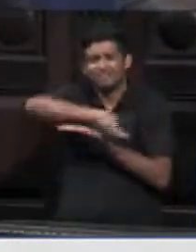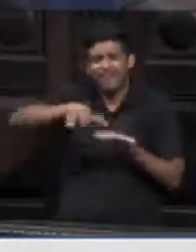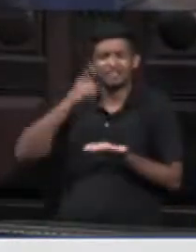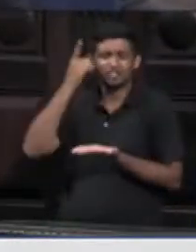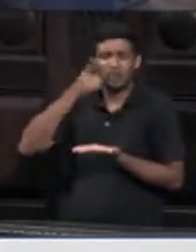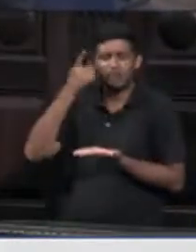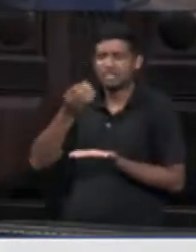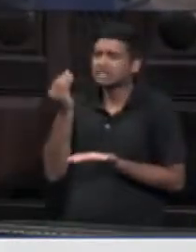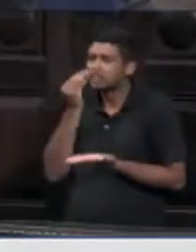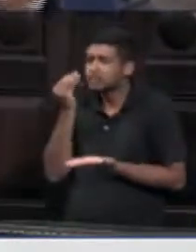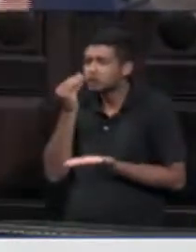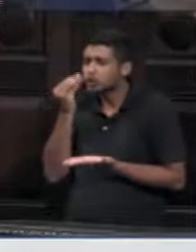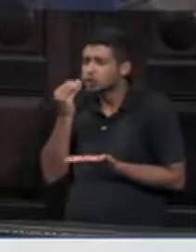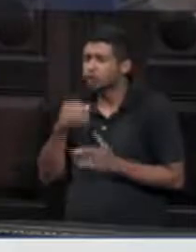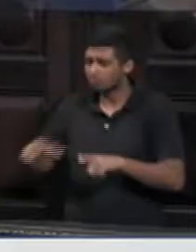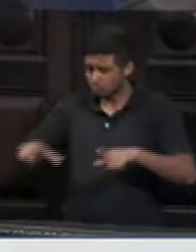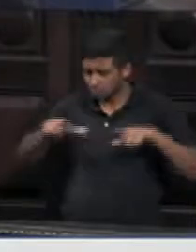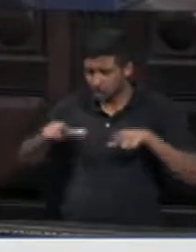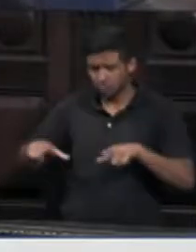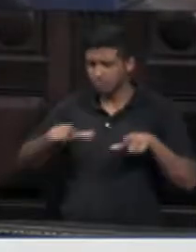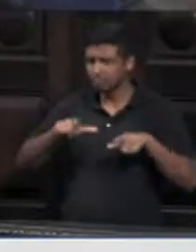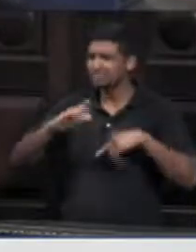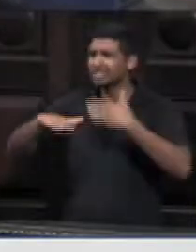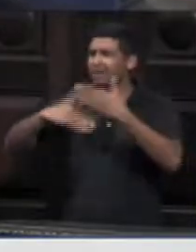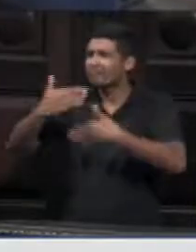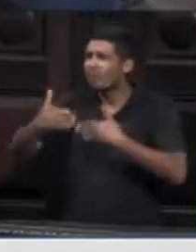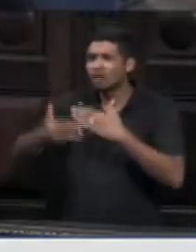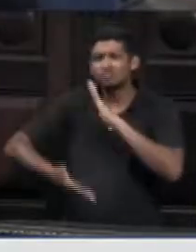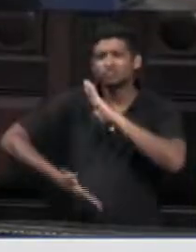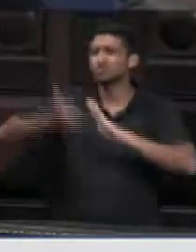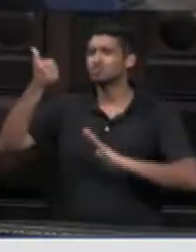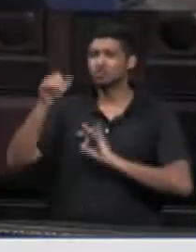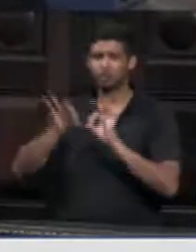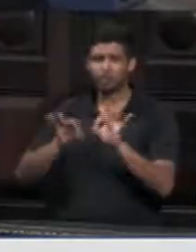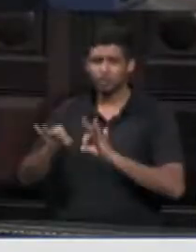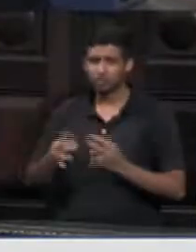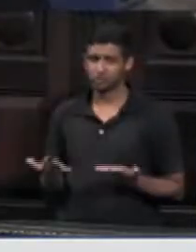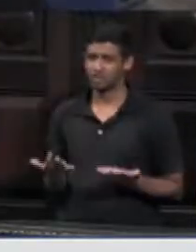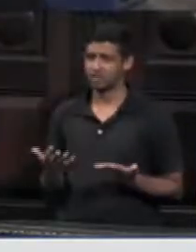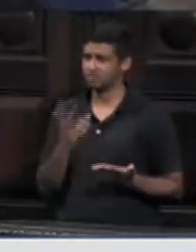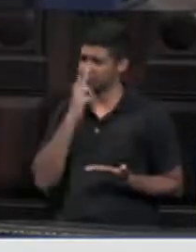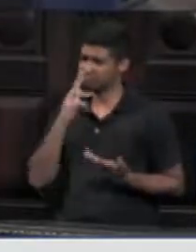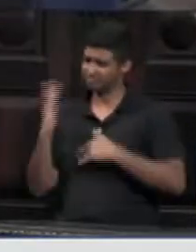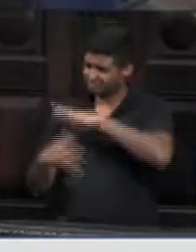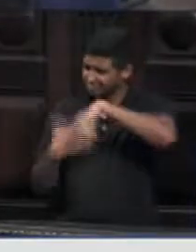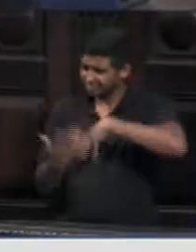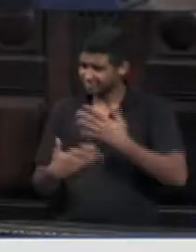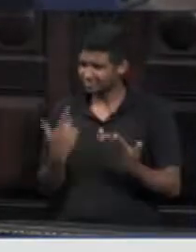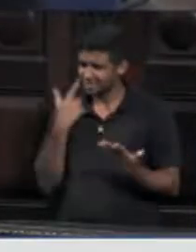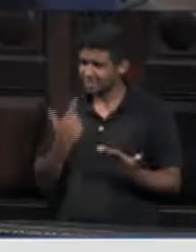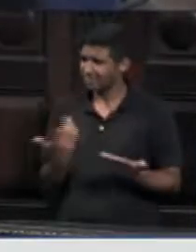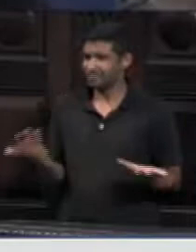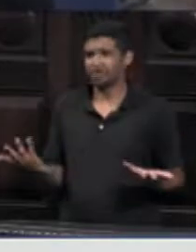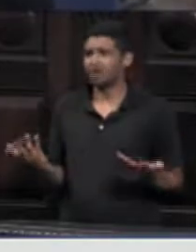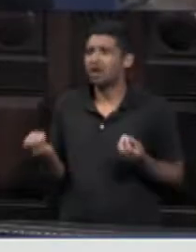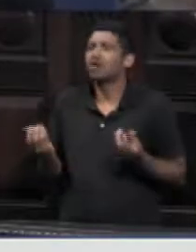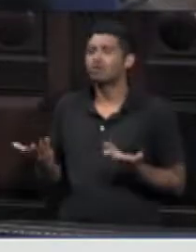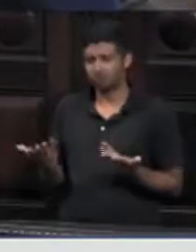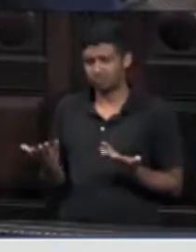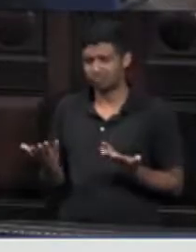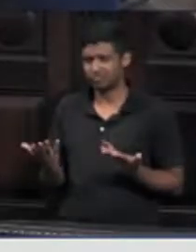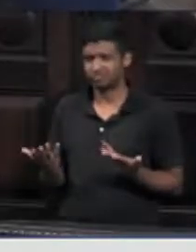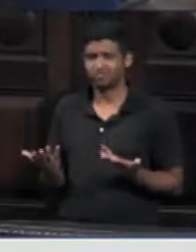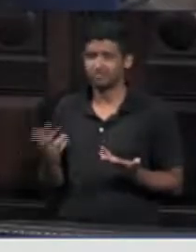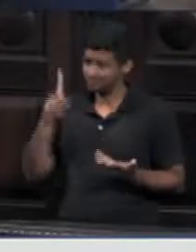Isso fez com que o projeto fosse retirado de pauta, em proveito, aí sim, do aprofundamento de uma matéria que é muito importante e muito